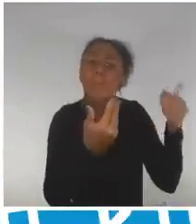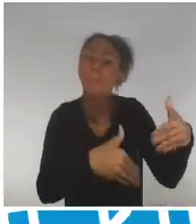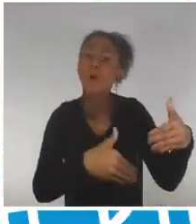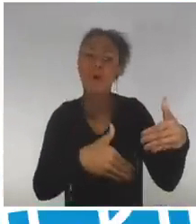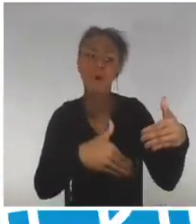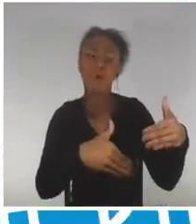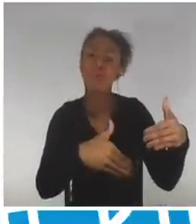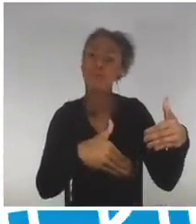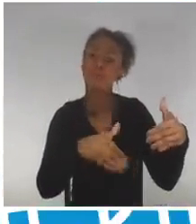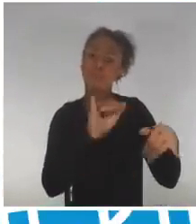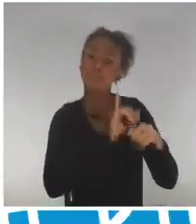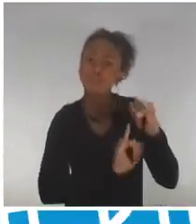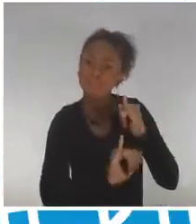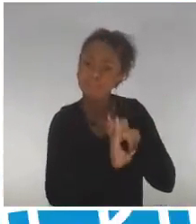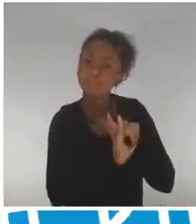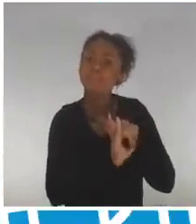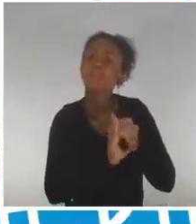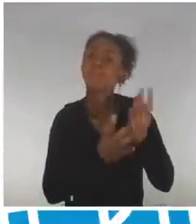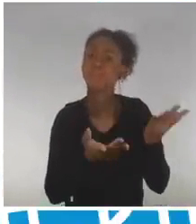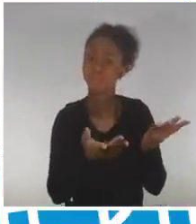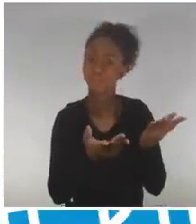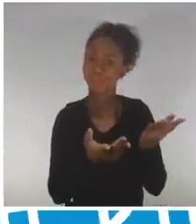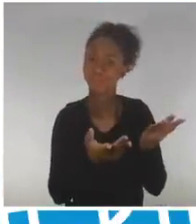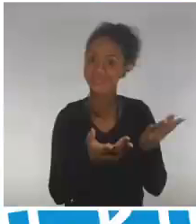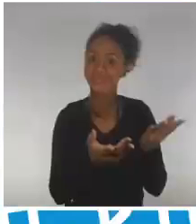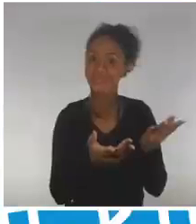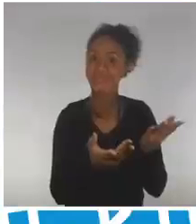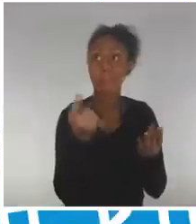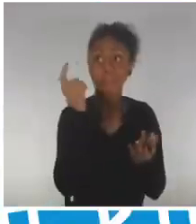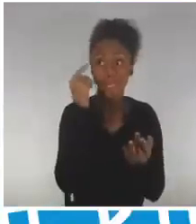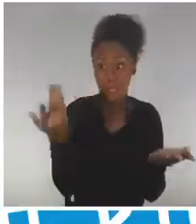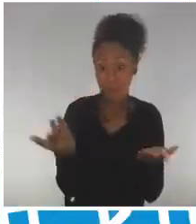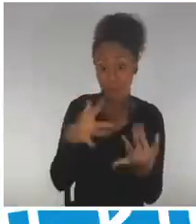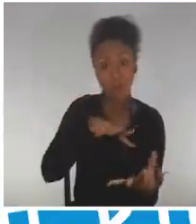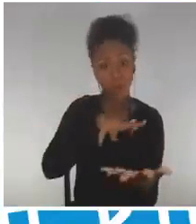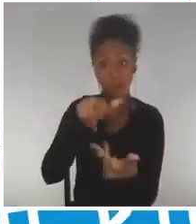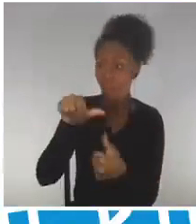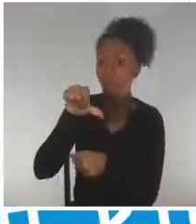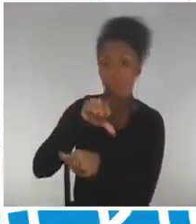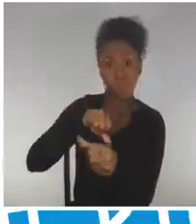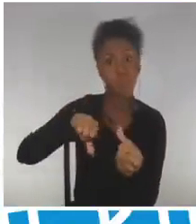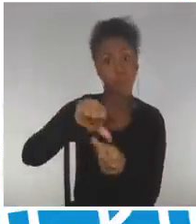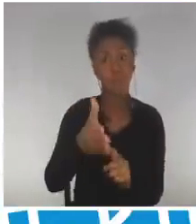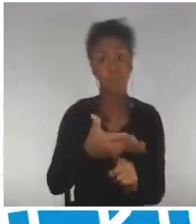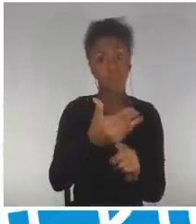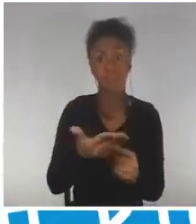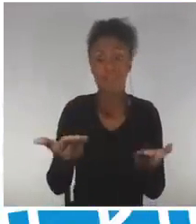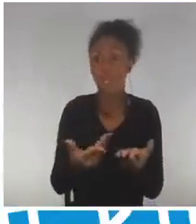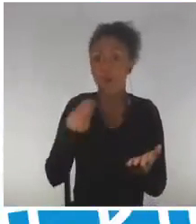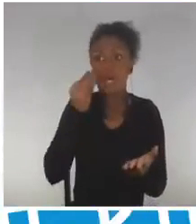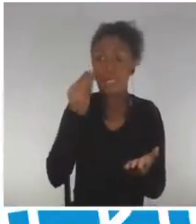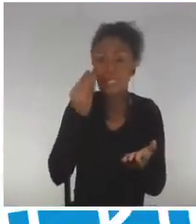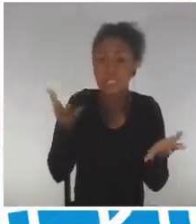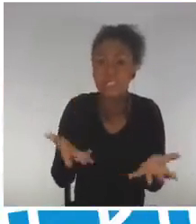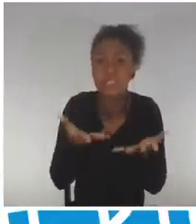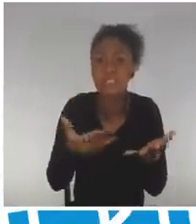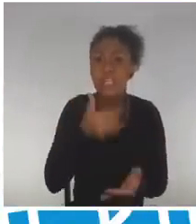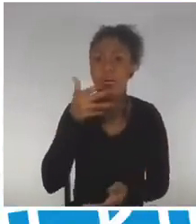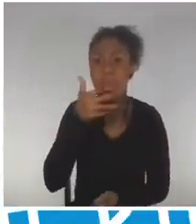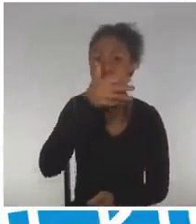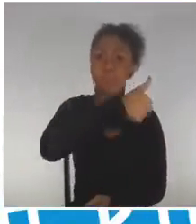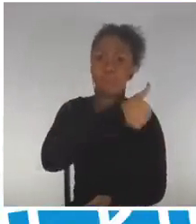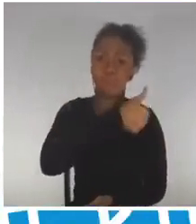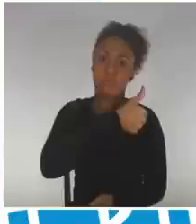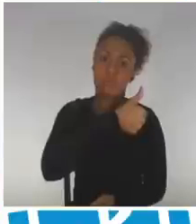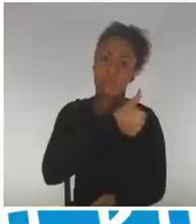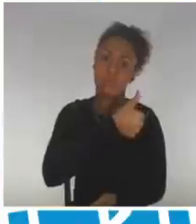mudança do mundo, né, que está acontecendo, tem que estar lutando pela própria sobrevivência daquele instituto. Então, o momento